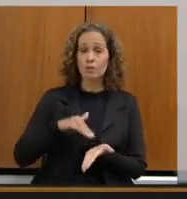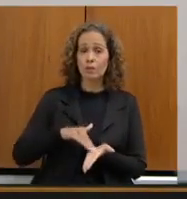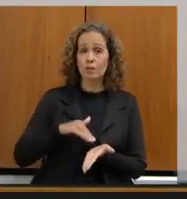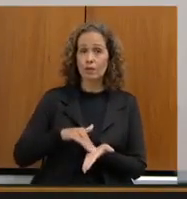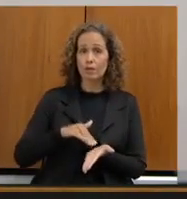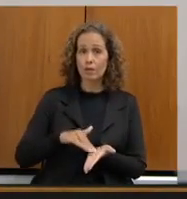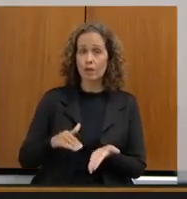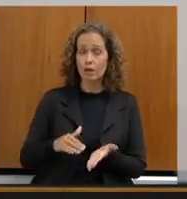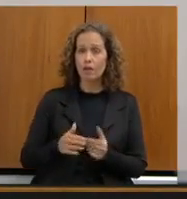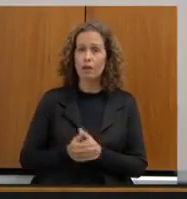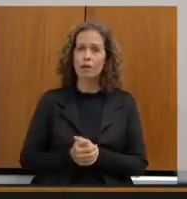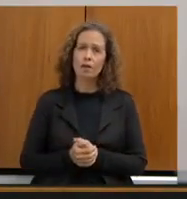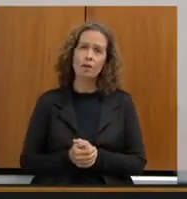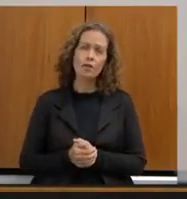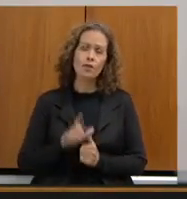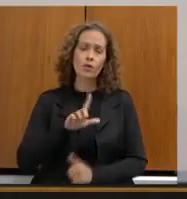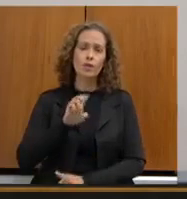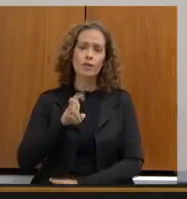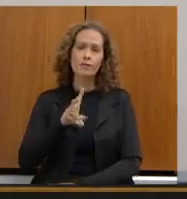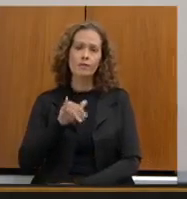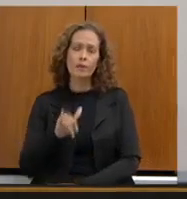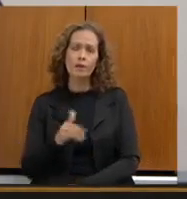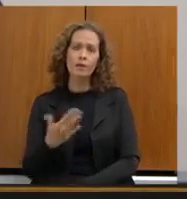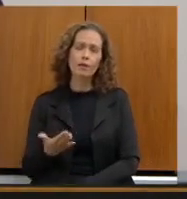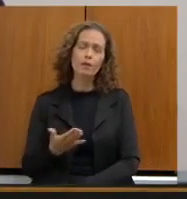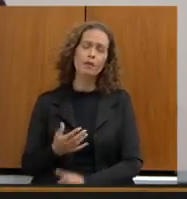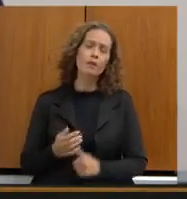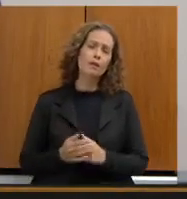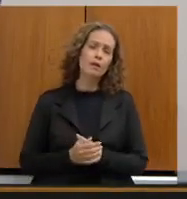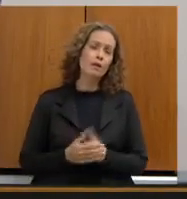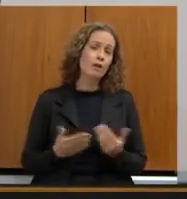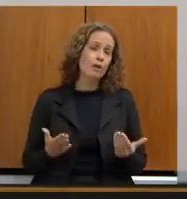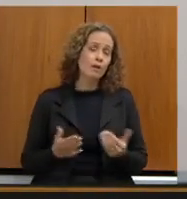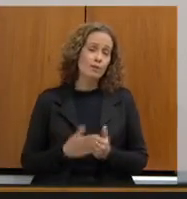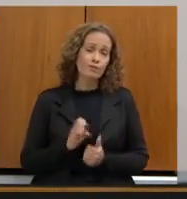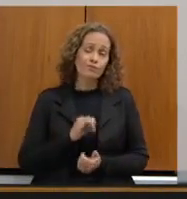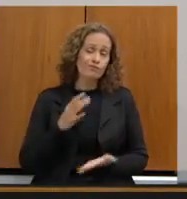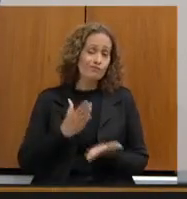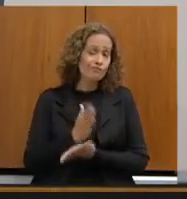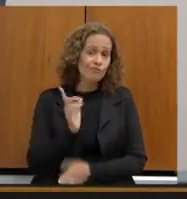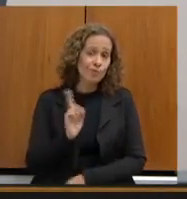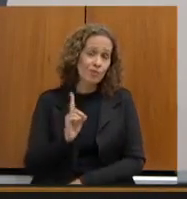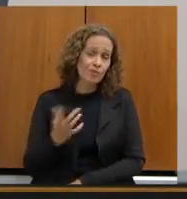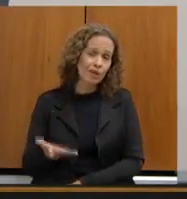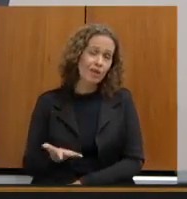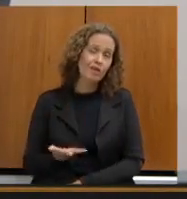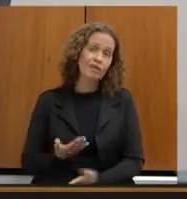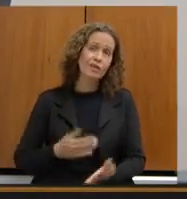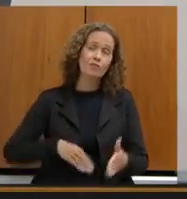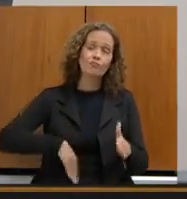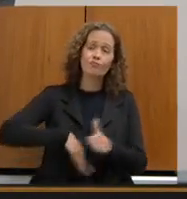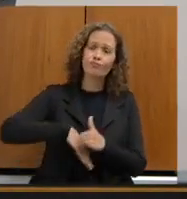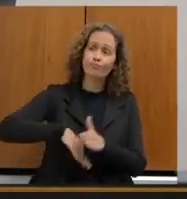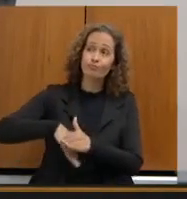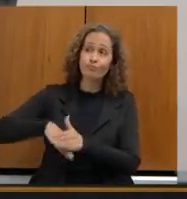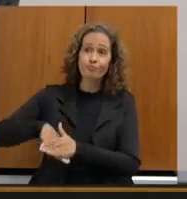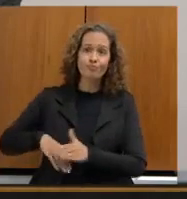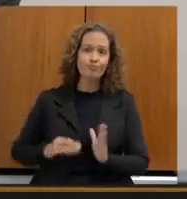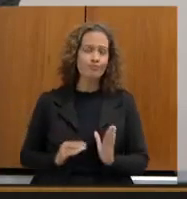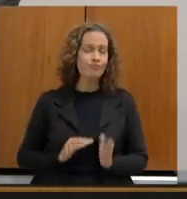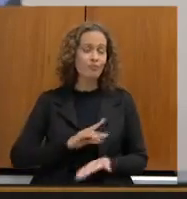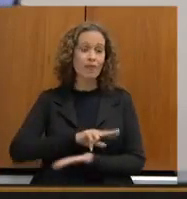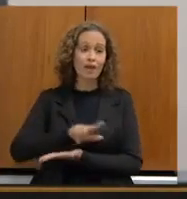Levi cottleville Deputado Arantes olha se não aprovar isso aqui nós temos a demissão em massa de